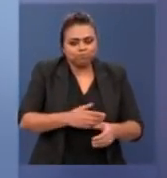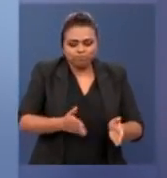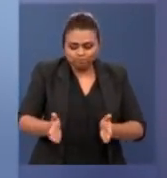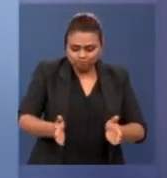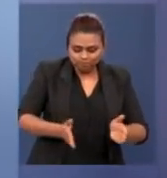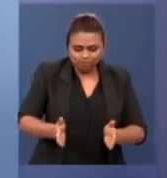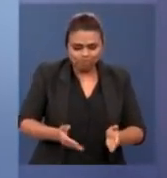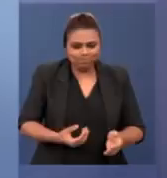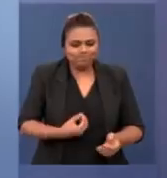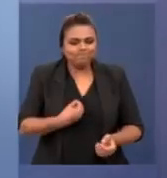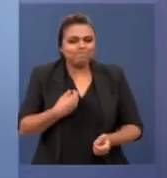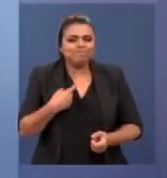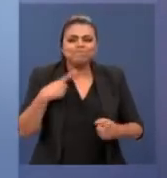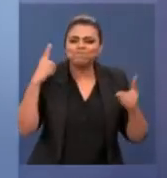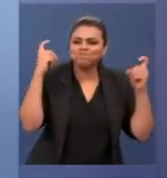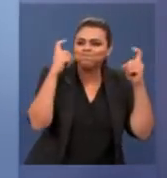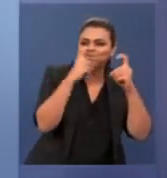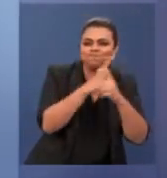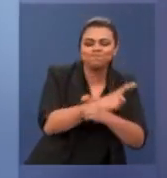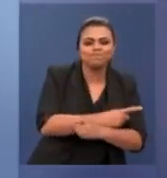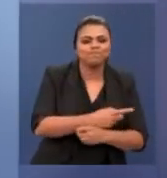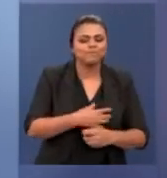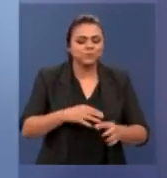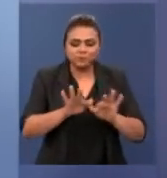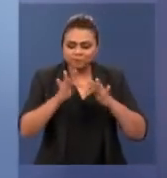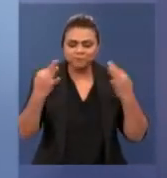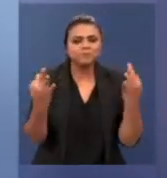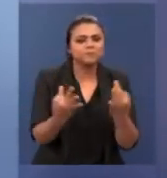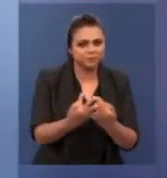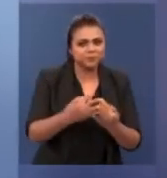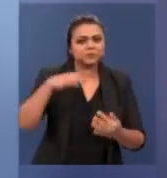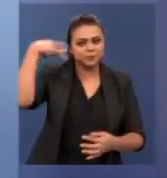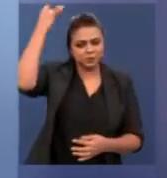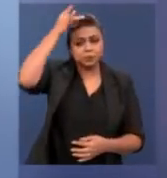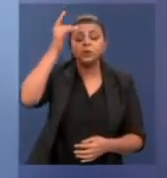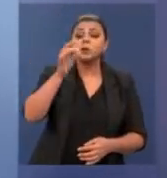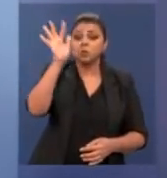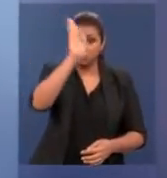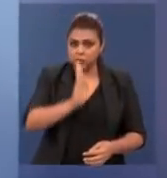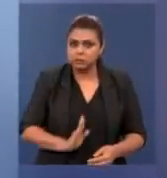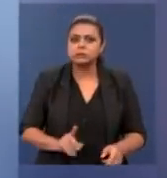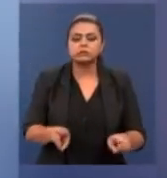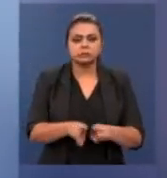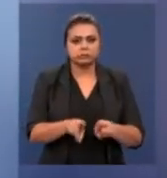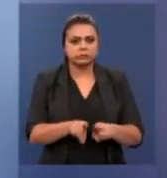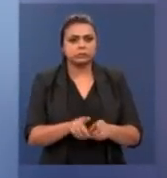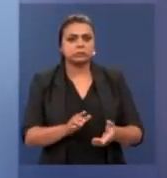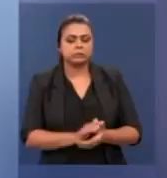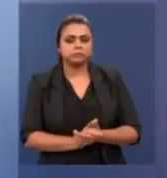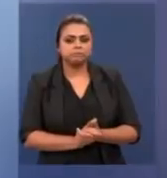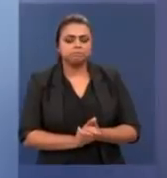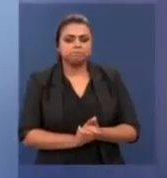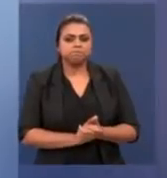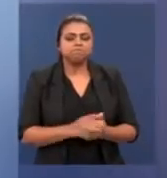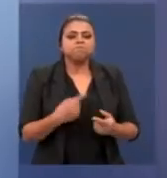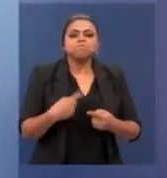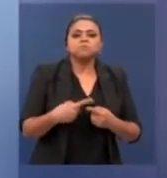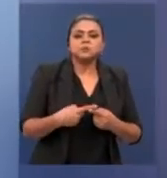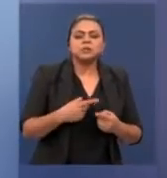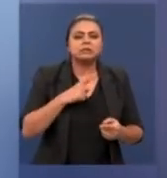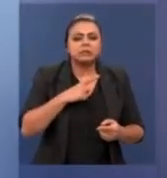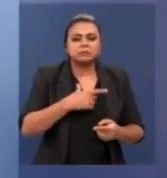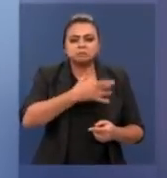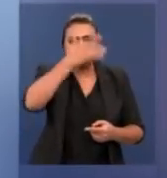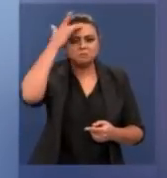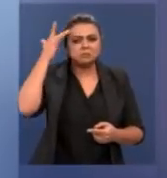situação de muita dificuldade para as famílias capixabas brasileiras capixabas pela pelo número de pessoas